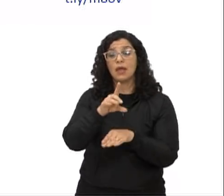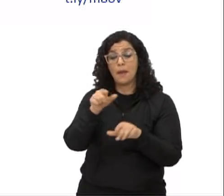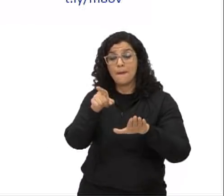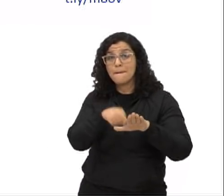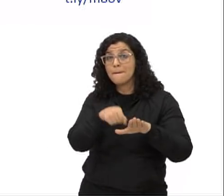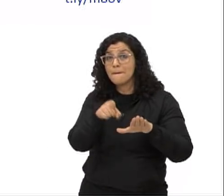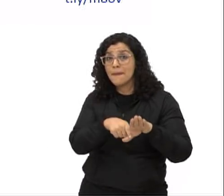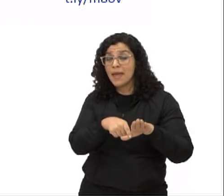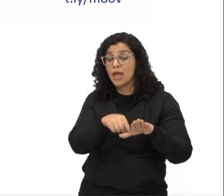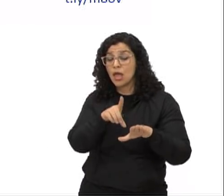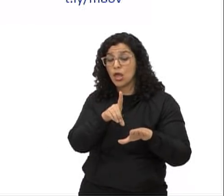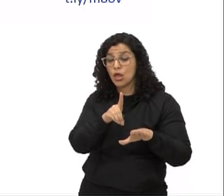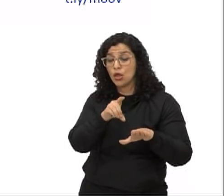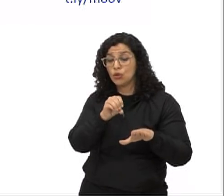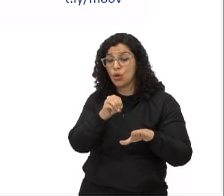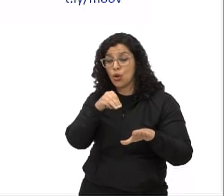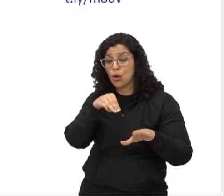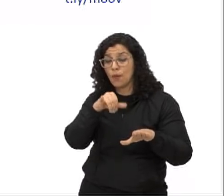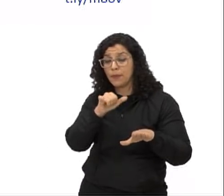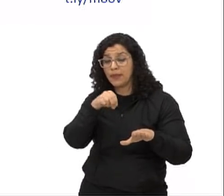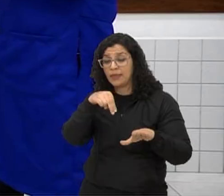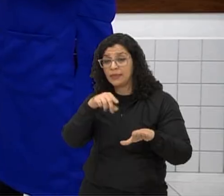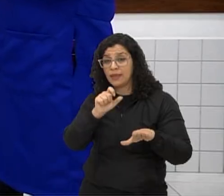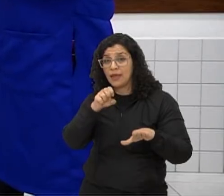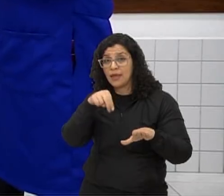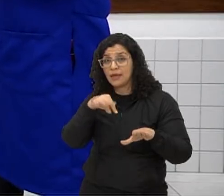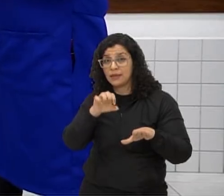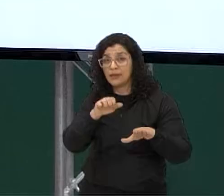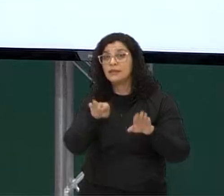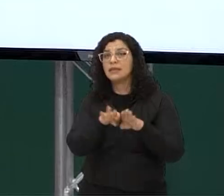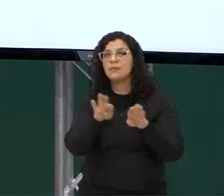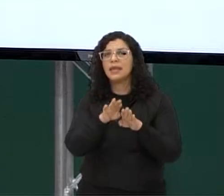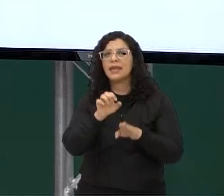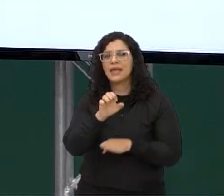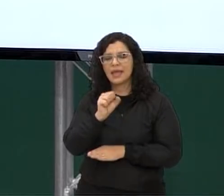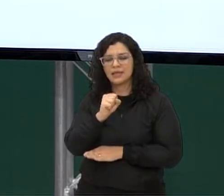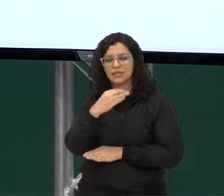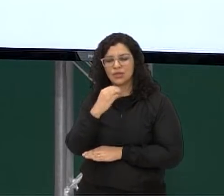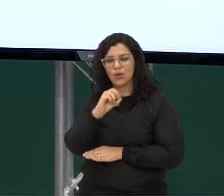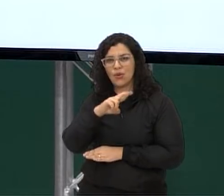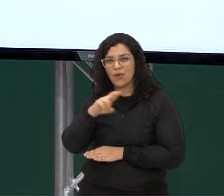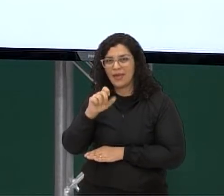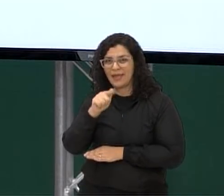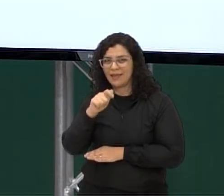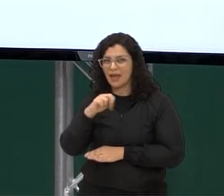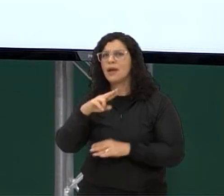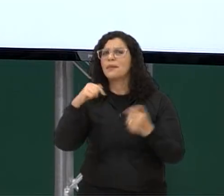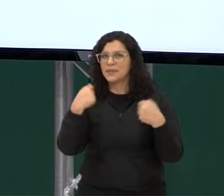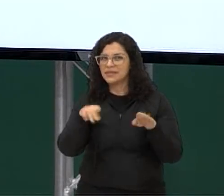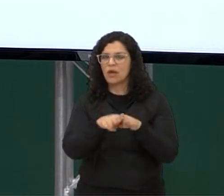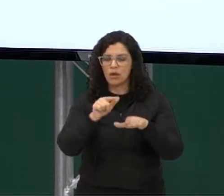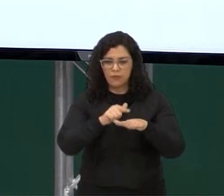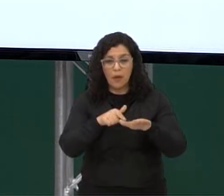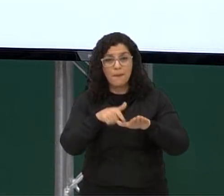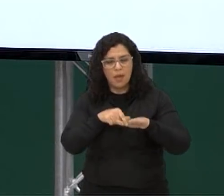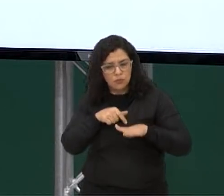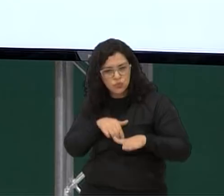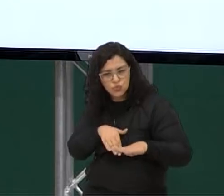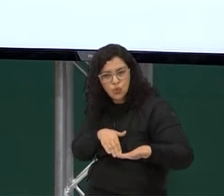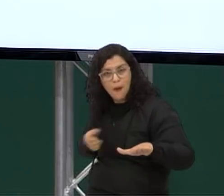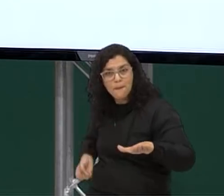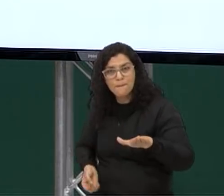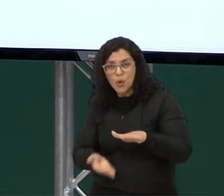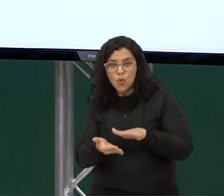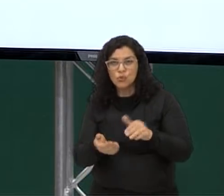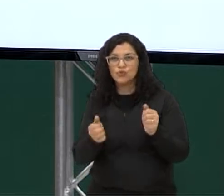o escorregar. Então, esse escorregar é parte necessária, a parte que acontece e muito no jogo,